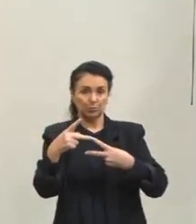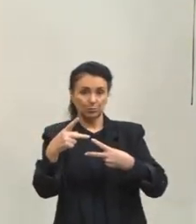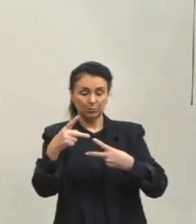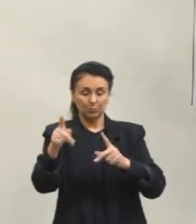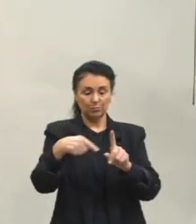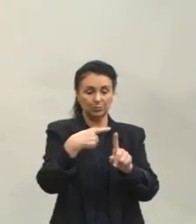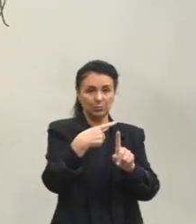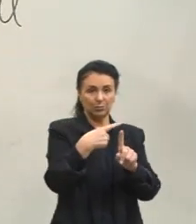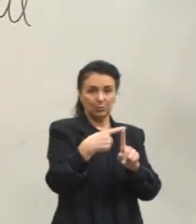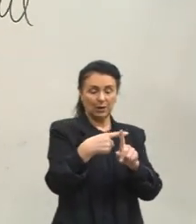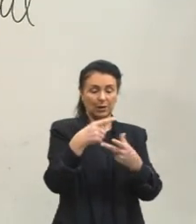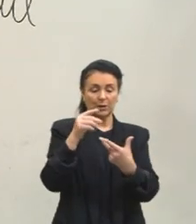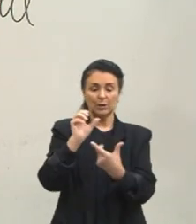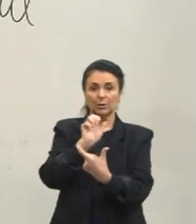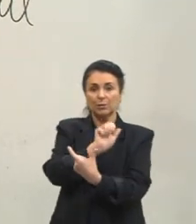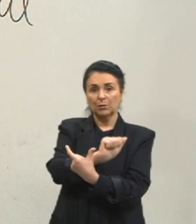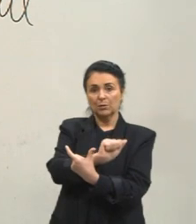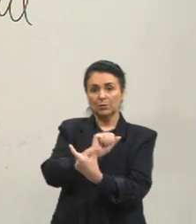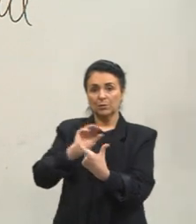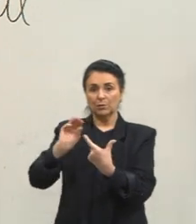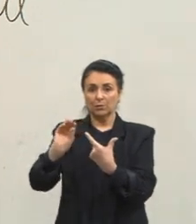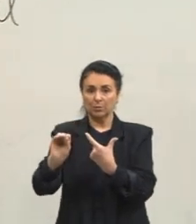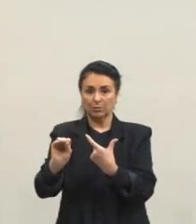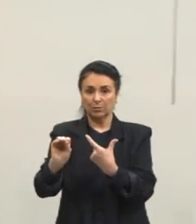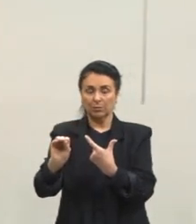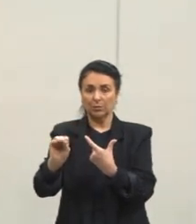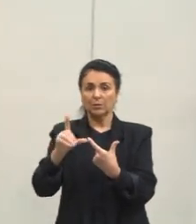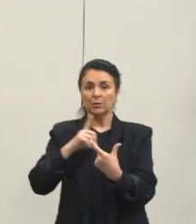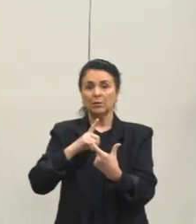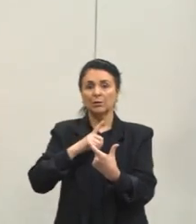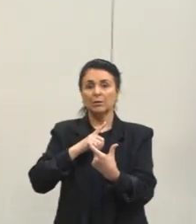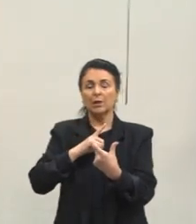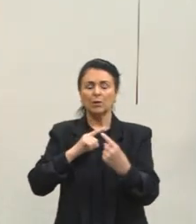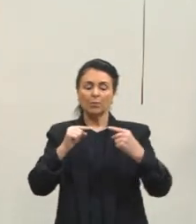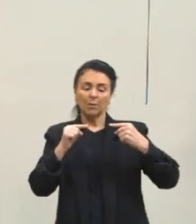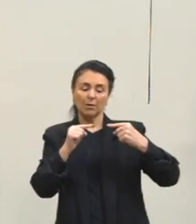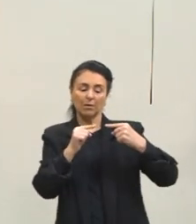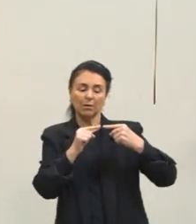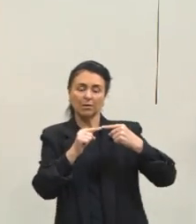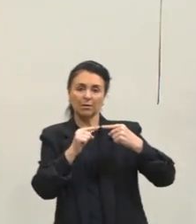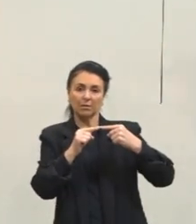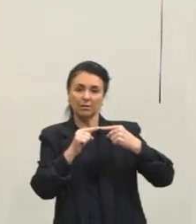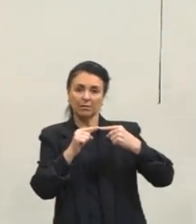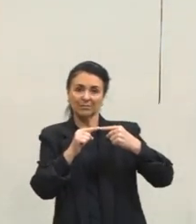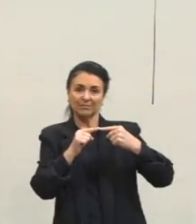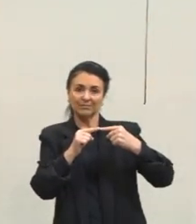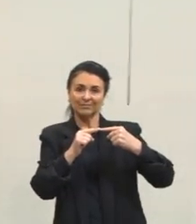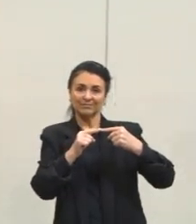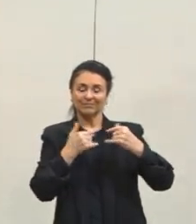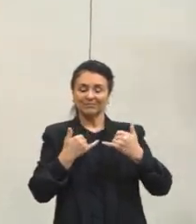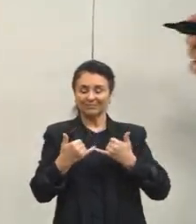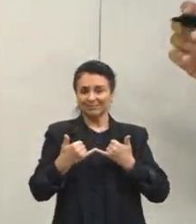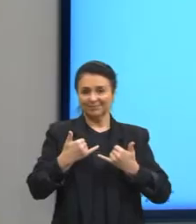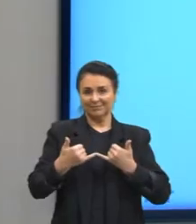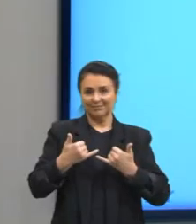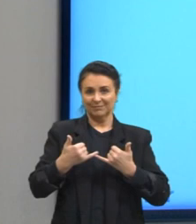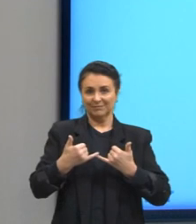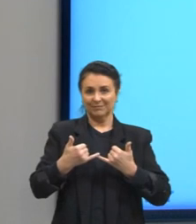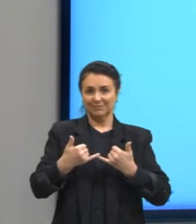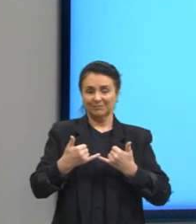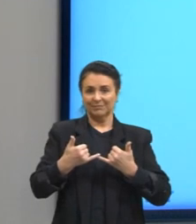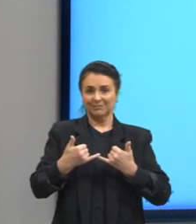mais artigo nós teremos aí uma combinação por exemplo